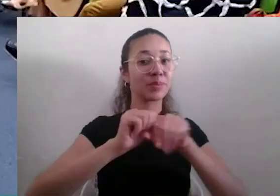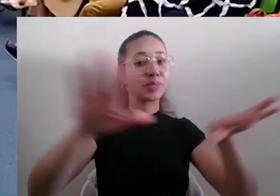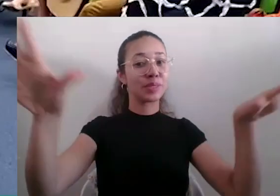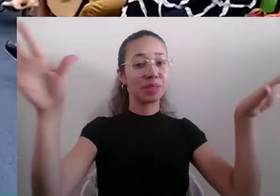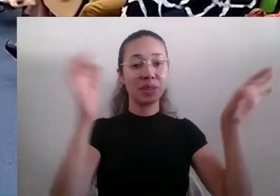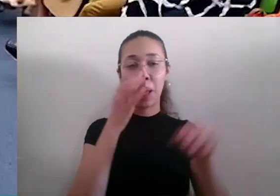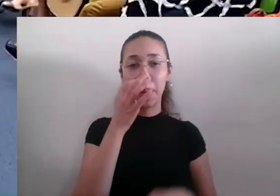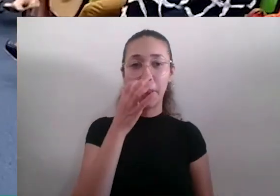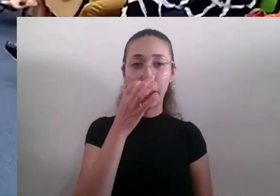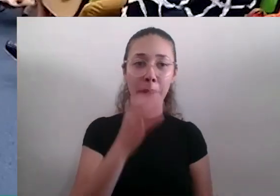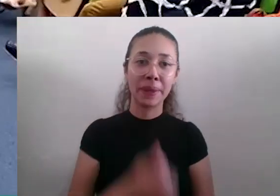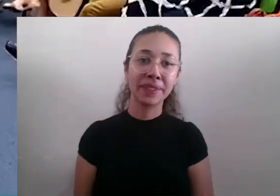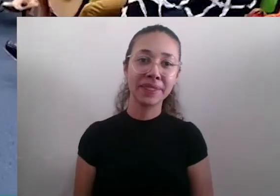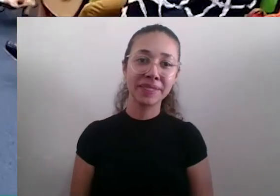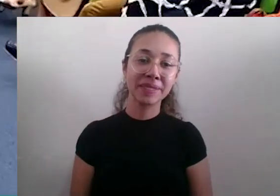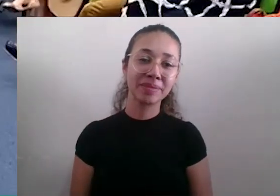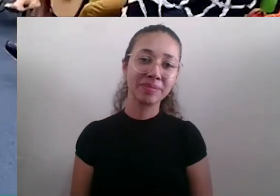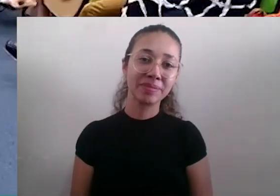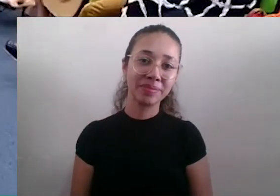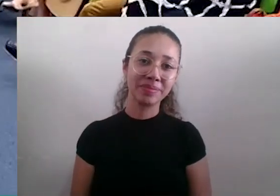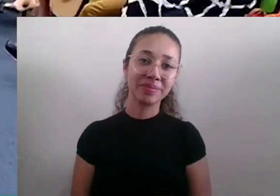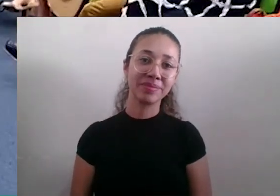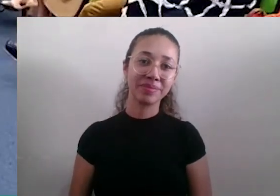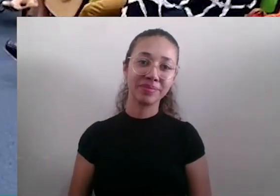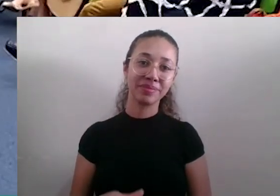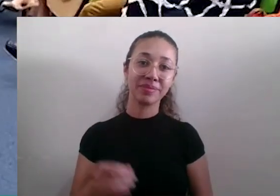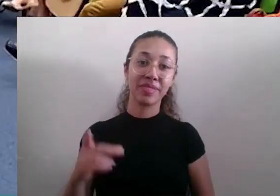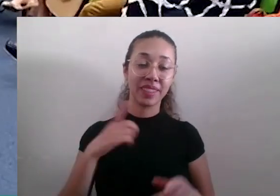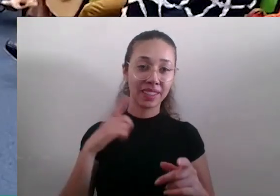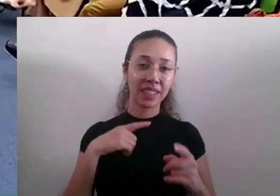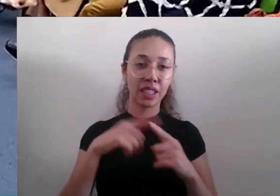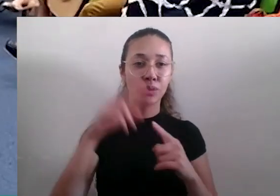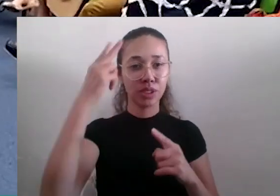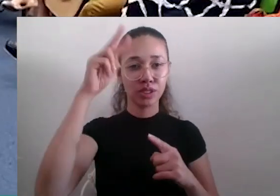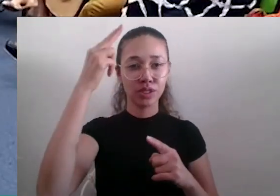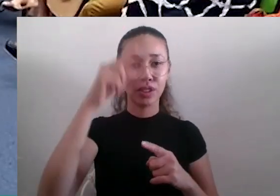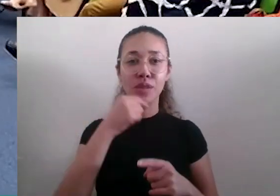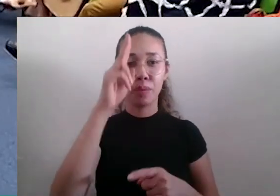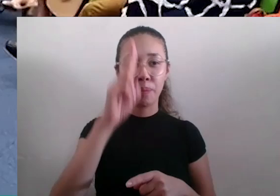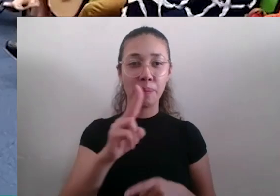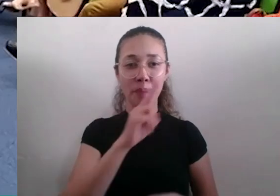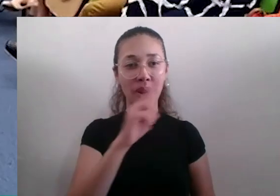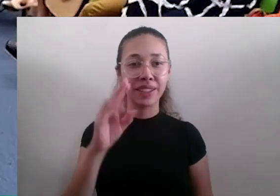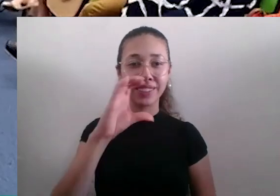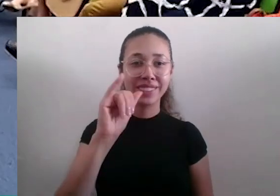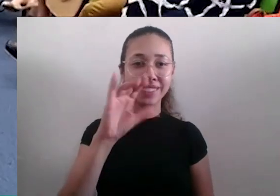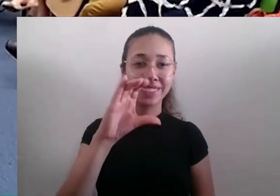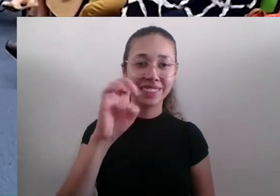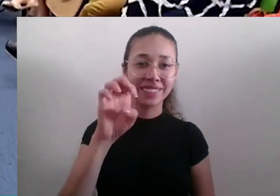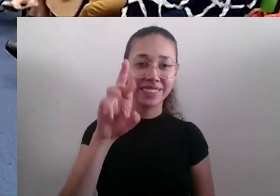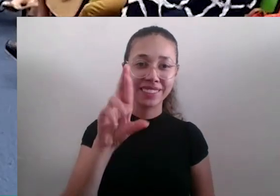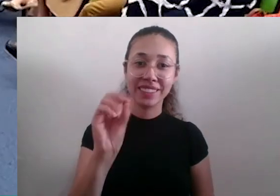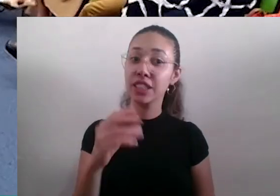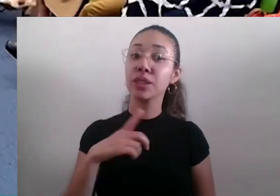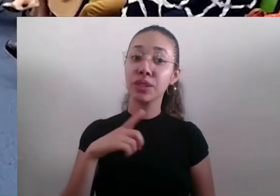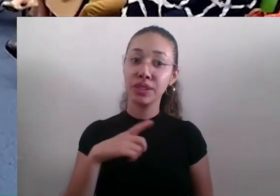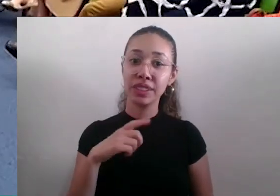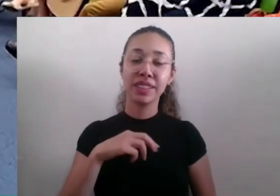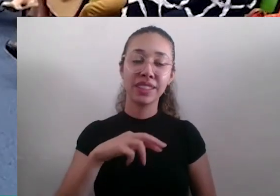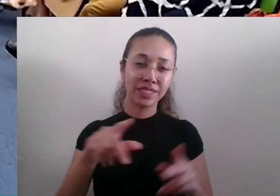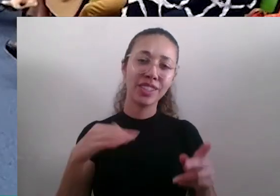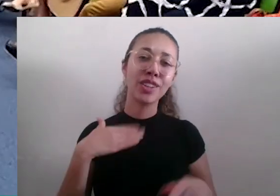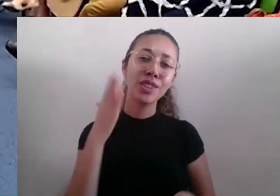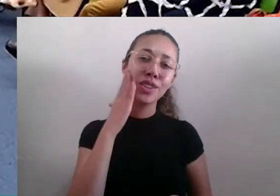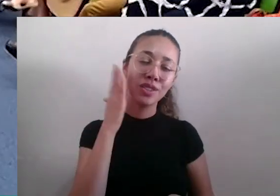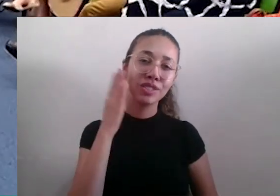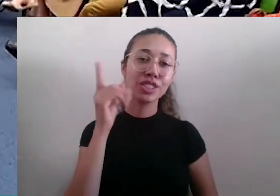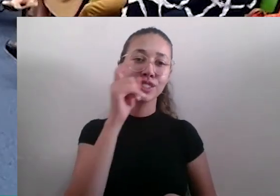vizinhos é tem uma história do padre CSO lá muito eu sei que fica difícil